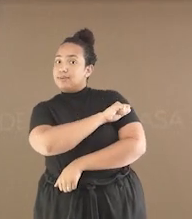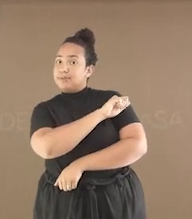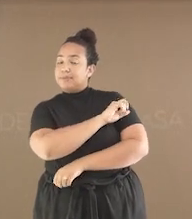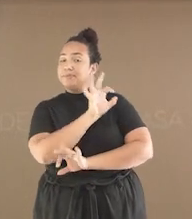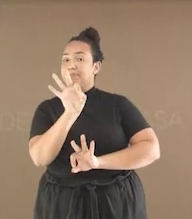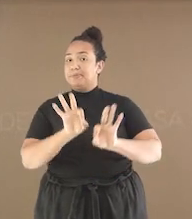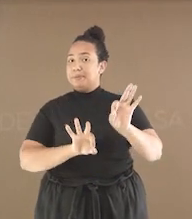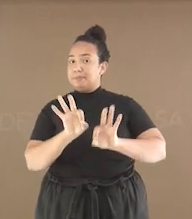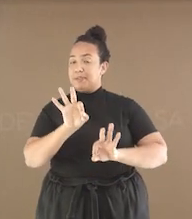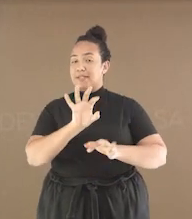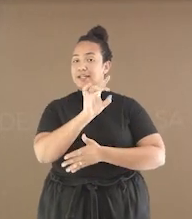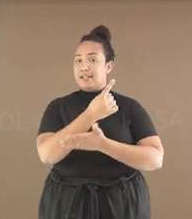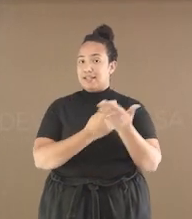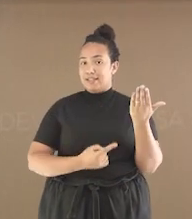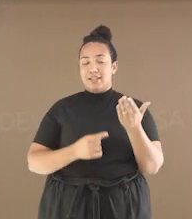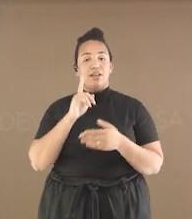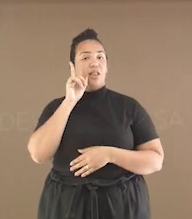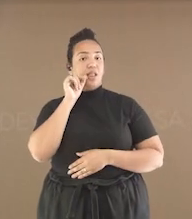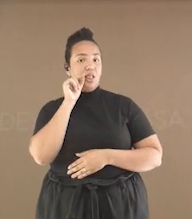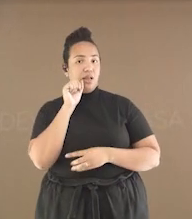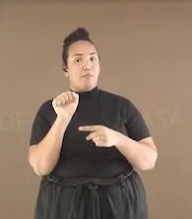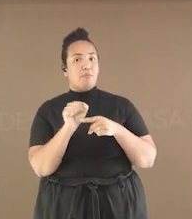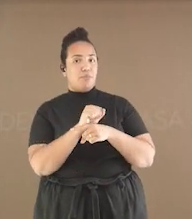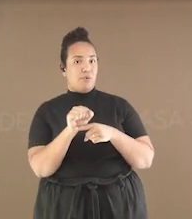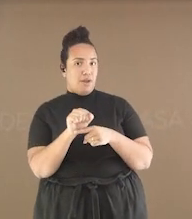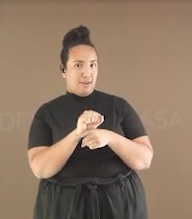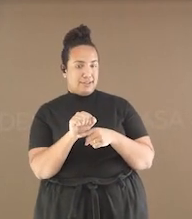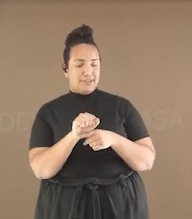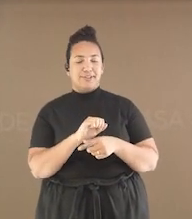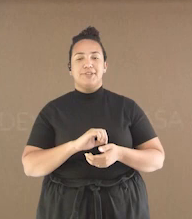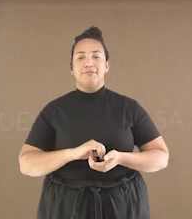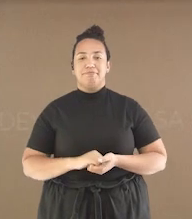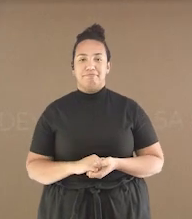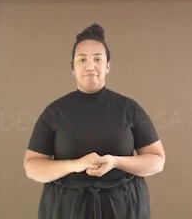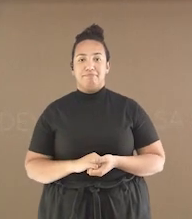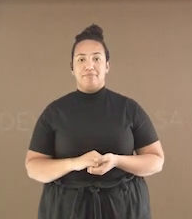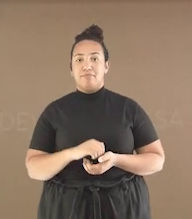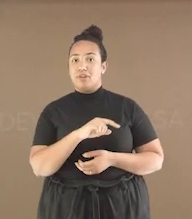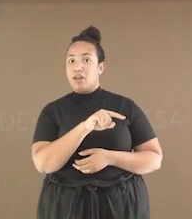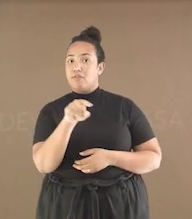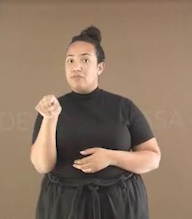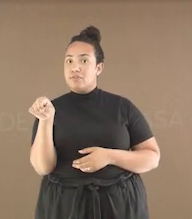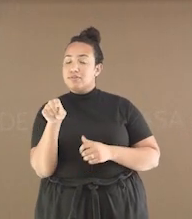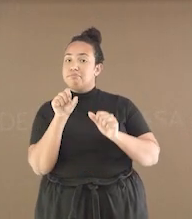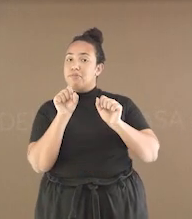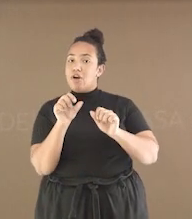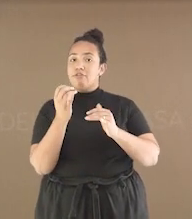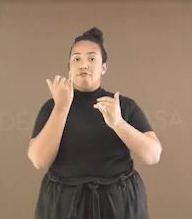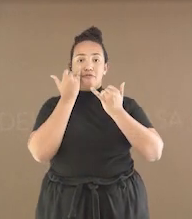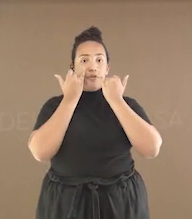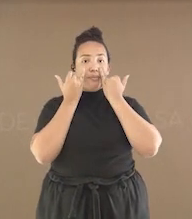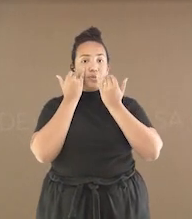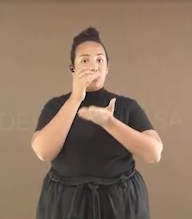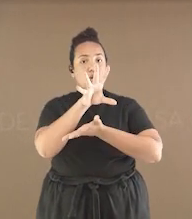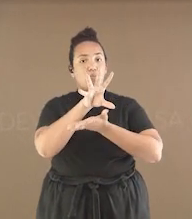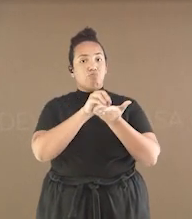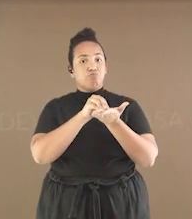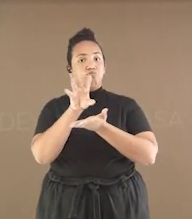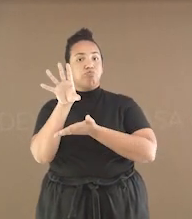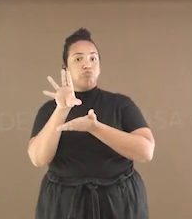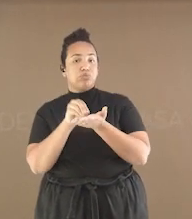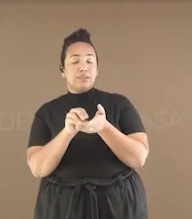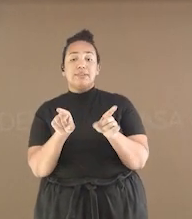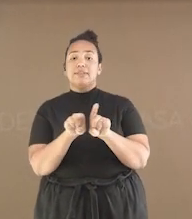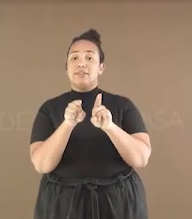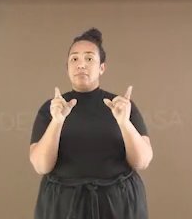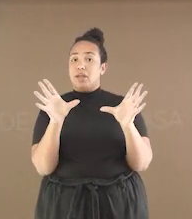prepare um caderno, um lápis e uma borracha para a aula de hoje. Dessa forma, você pode fazer anotações e resumos, para